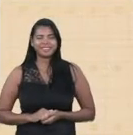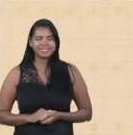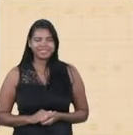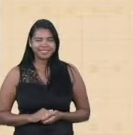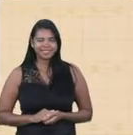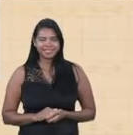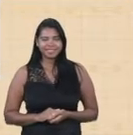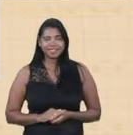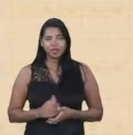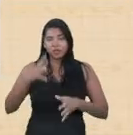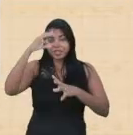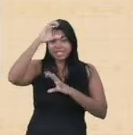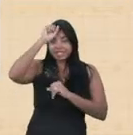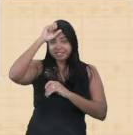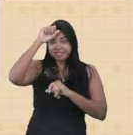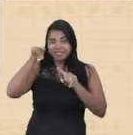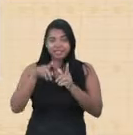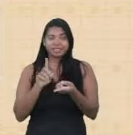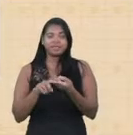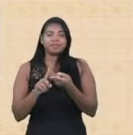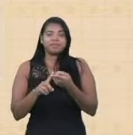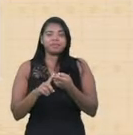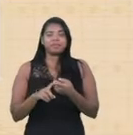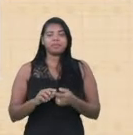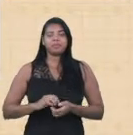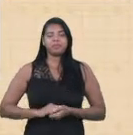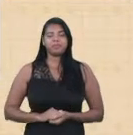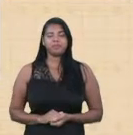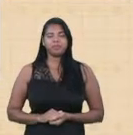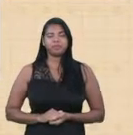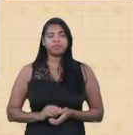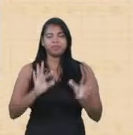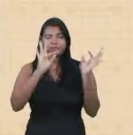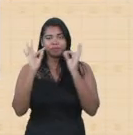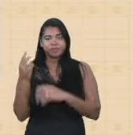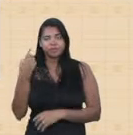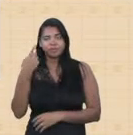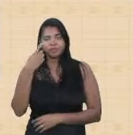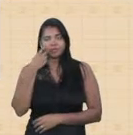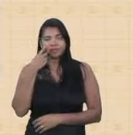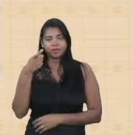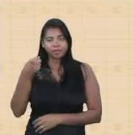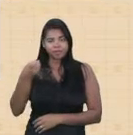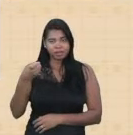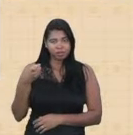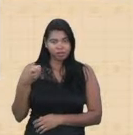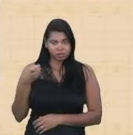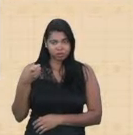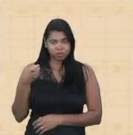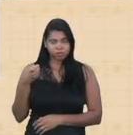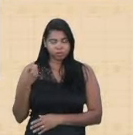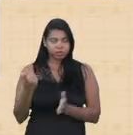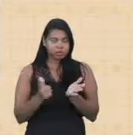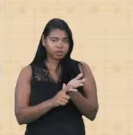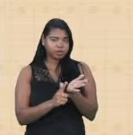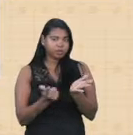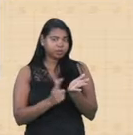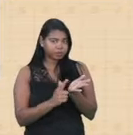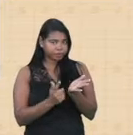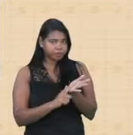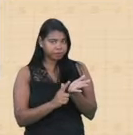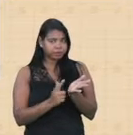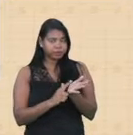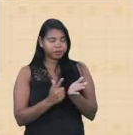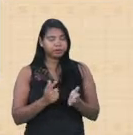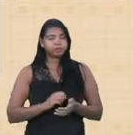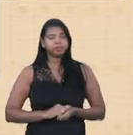ver se você aprendeu, belezinha? Pega teu dedo indicador. Veja que é um X, se é um X, você vai botar seu dedo indicador na folha de papel, belezinha? Pega